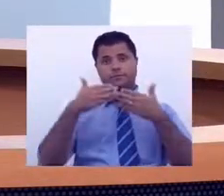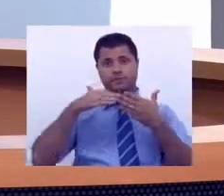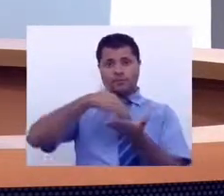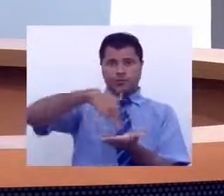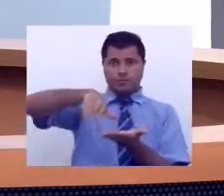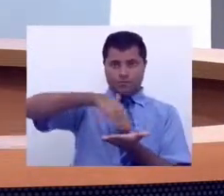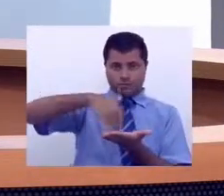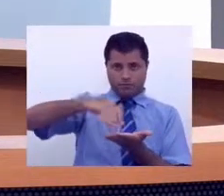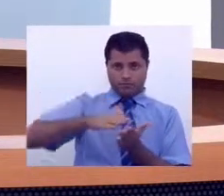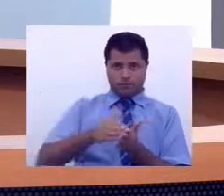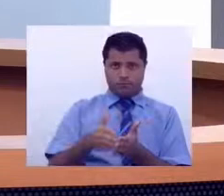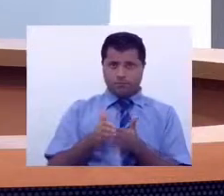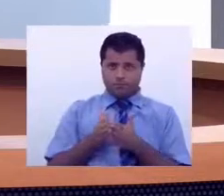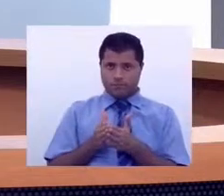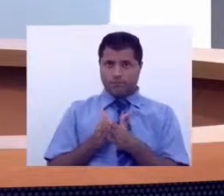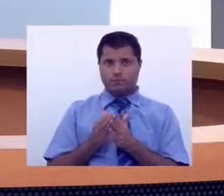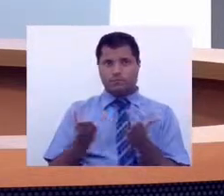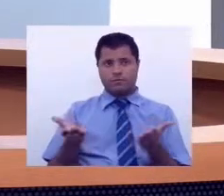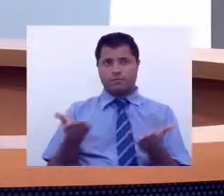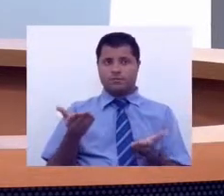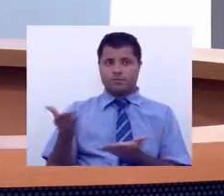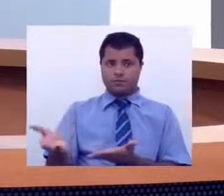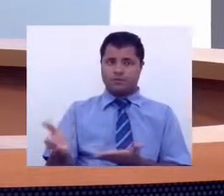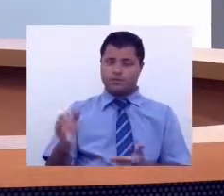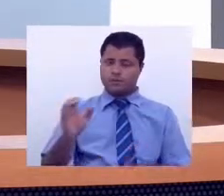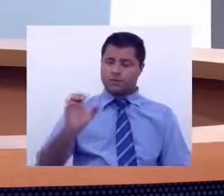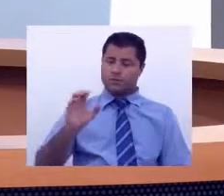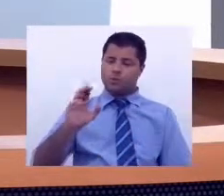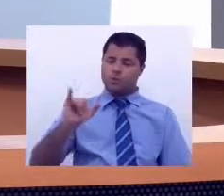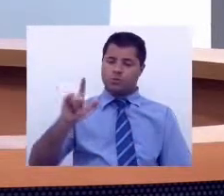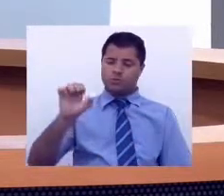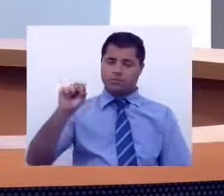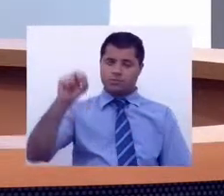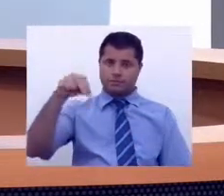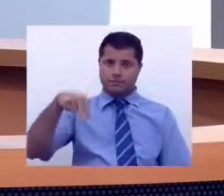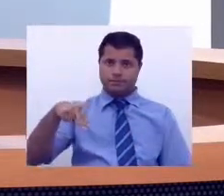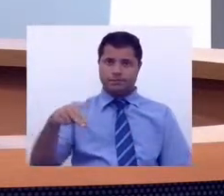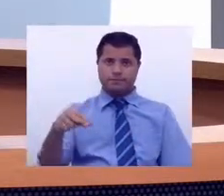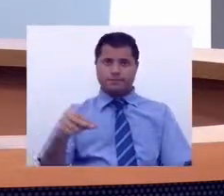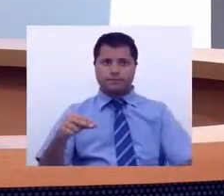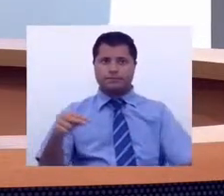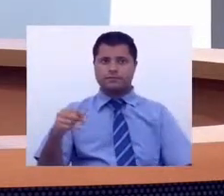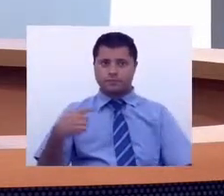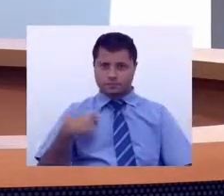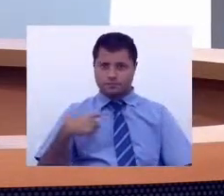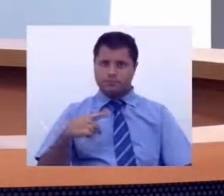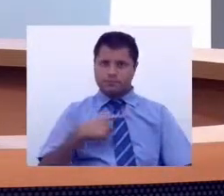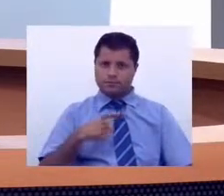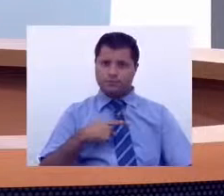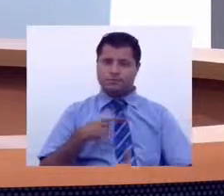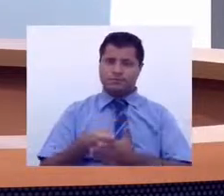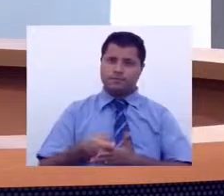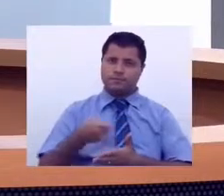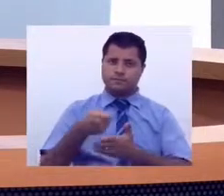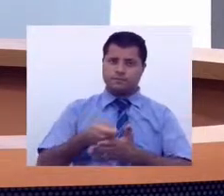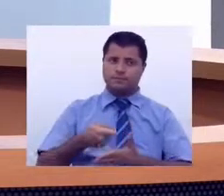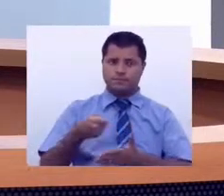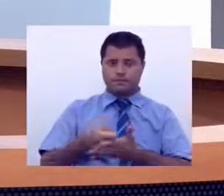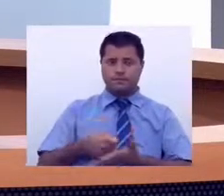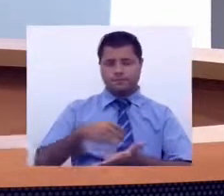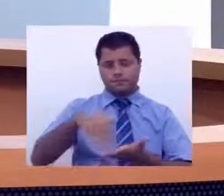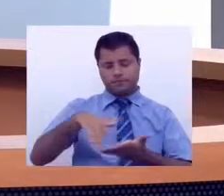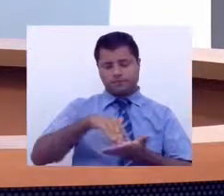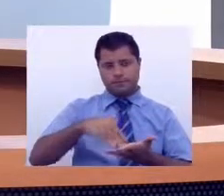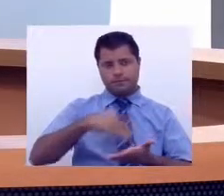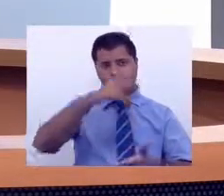secretário, secretário adjunto, professor Dr. Wilson, falei, secretário, como eu tenho cobrado o secretário municipal